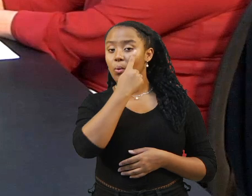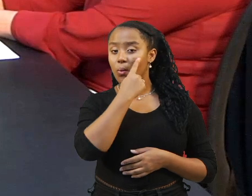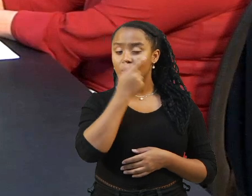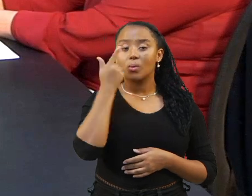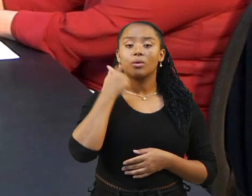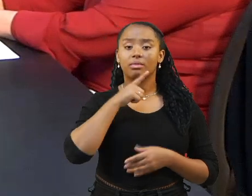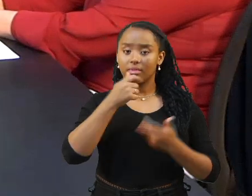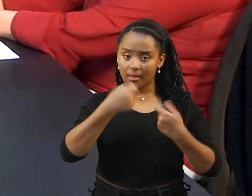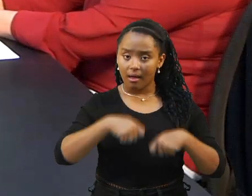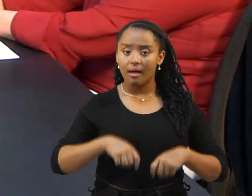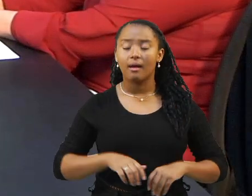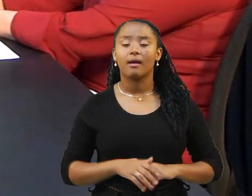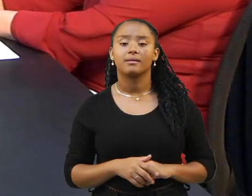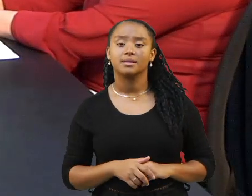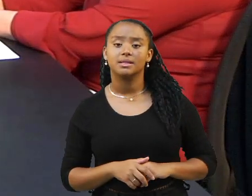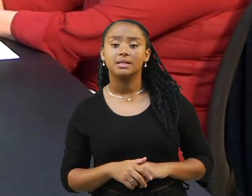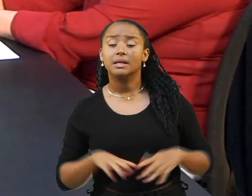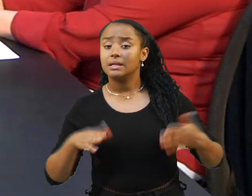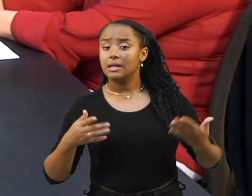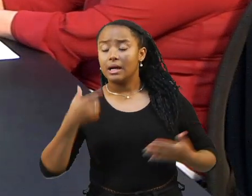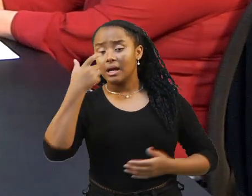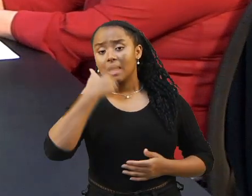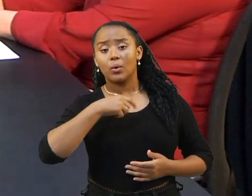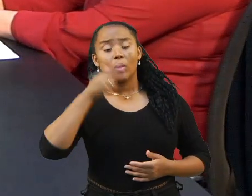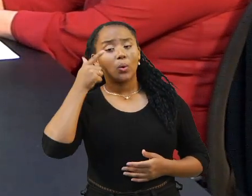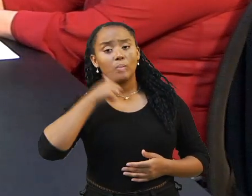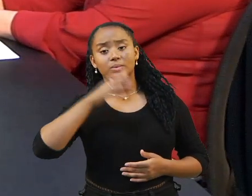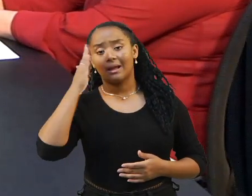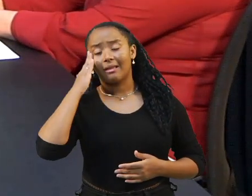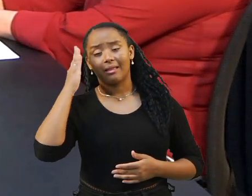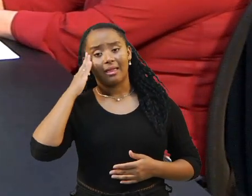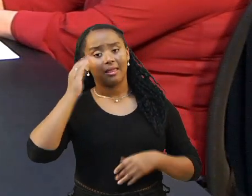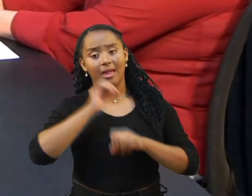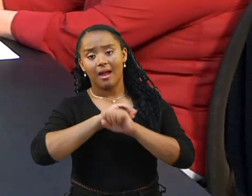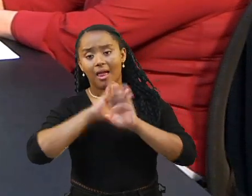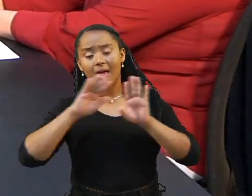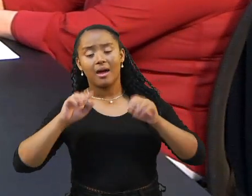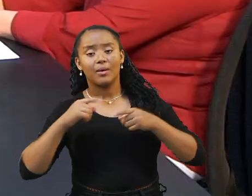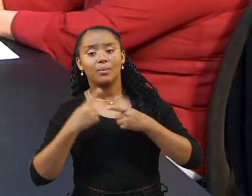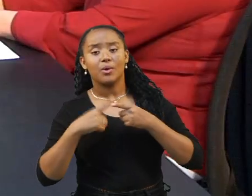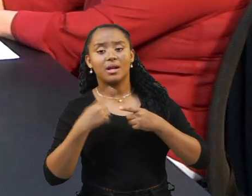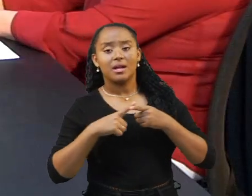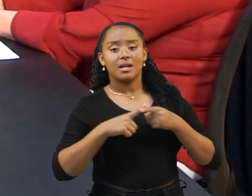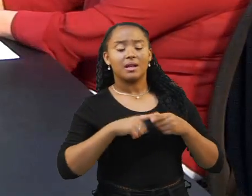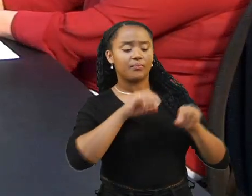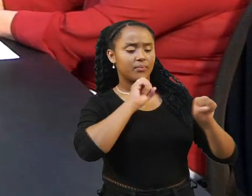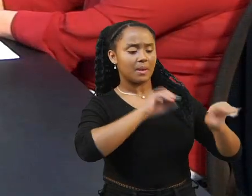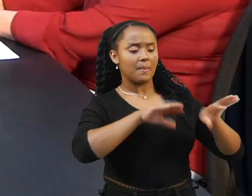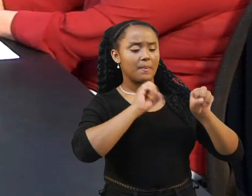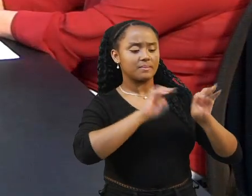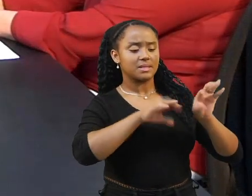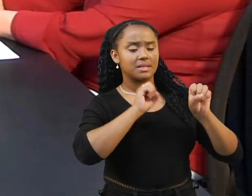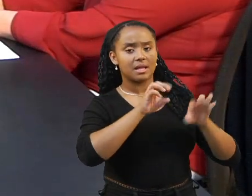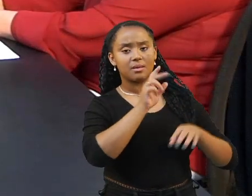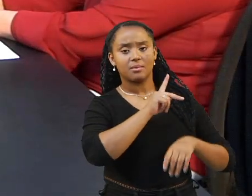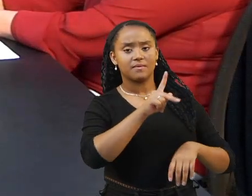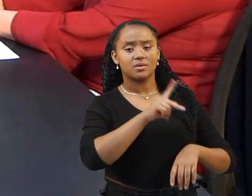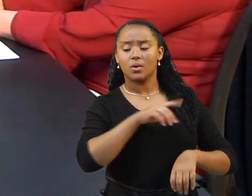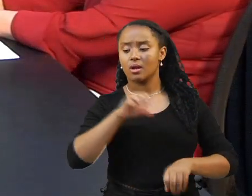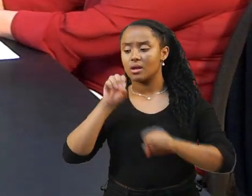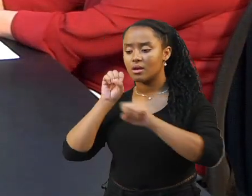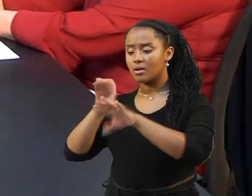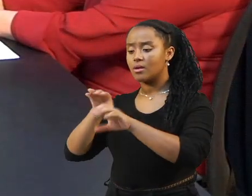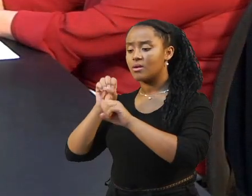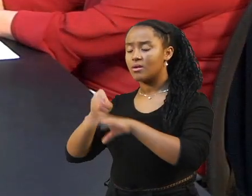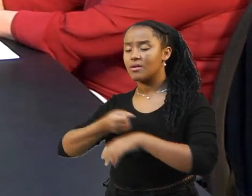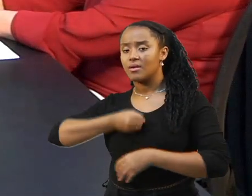assim. E aí eu não consigo entender que você dá aula para criança e dá